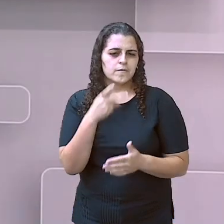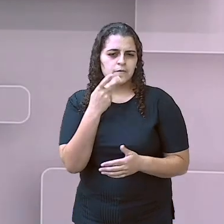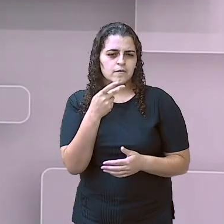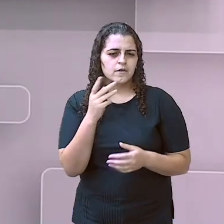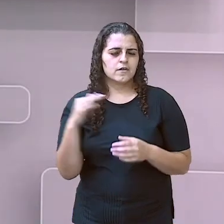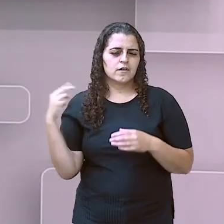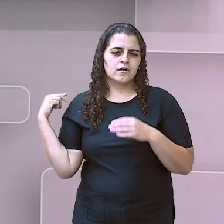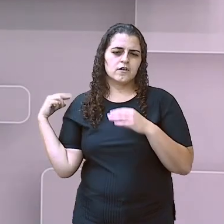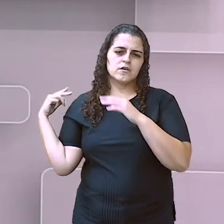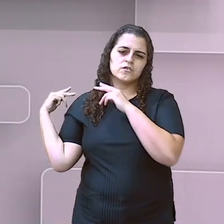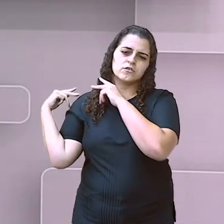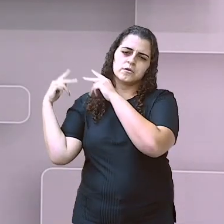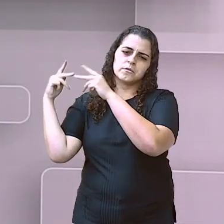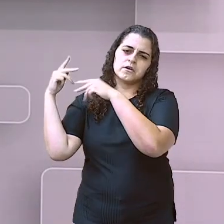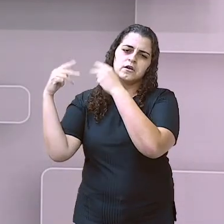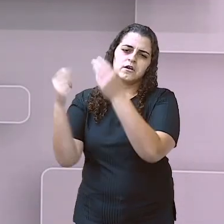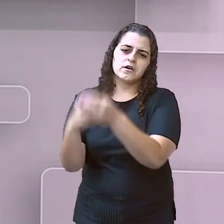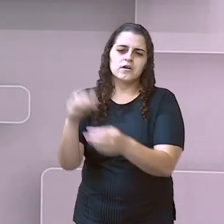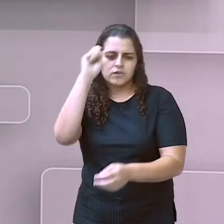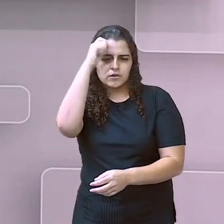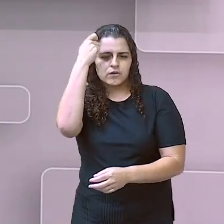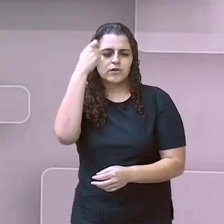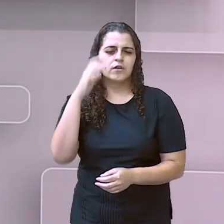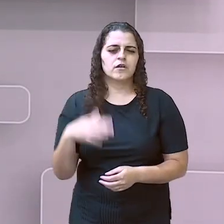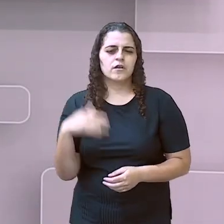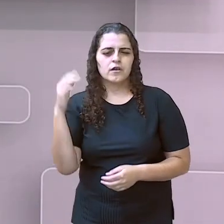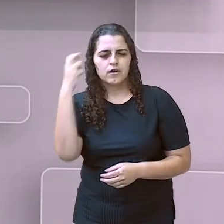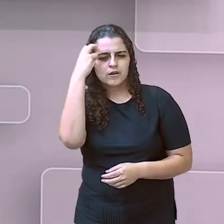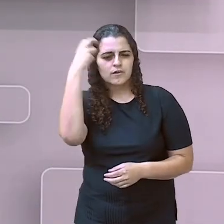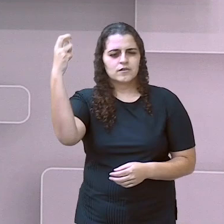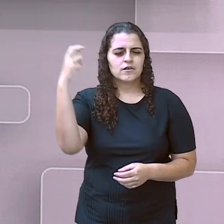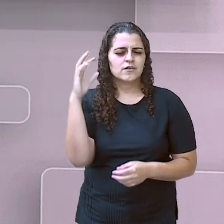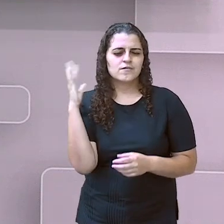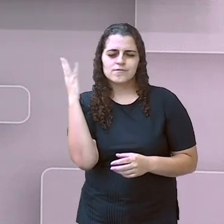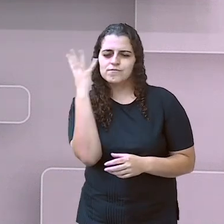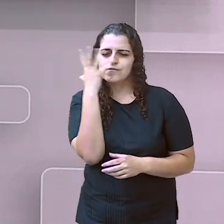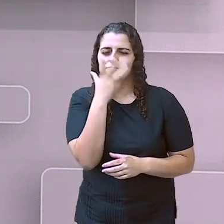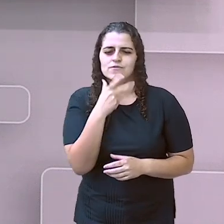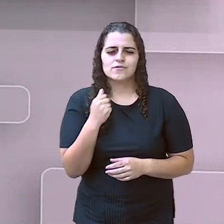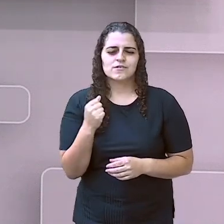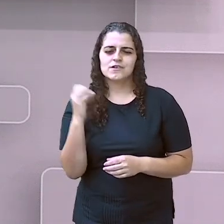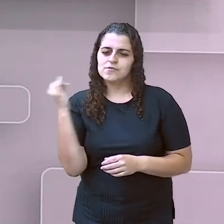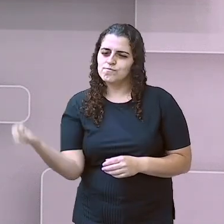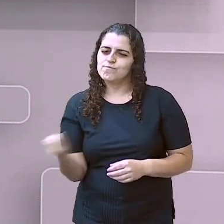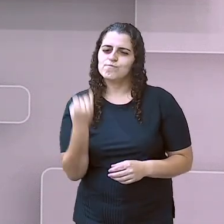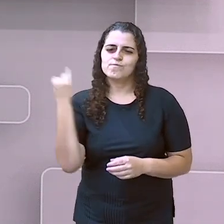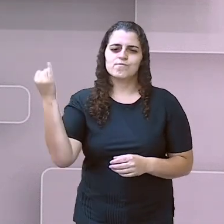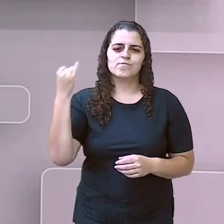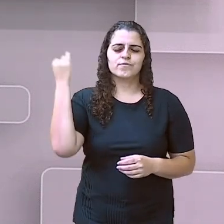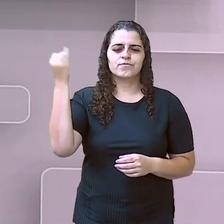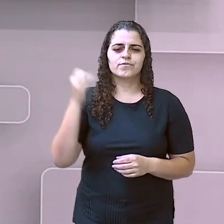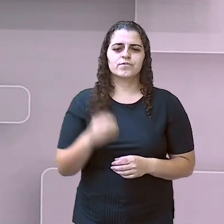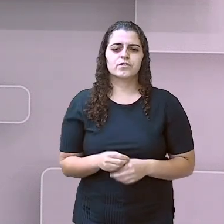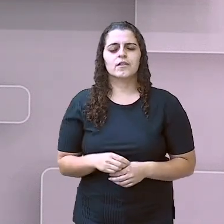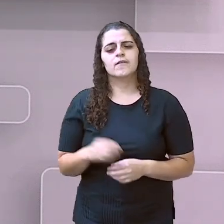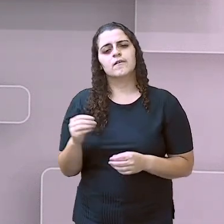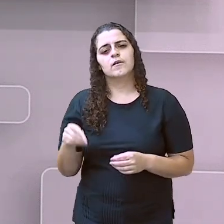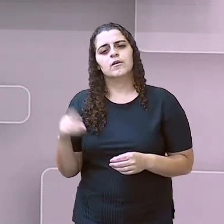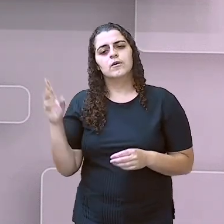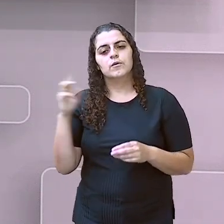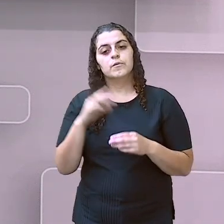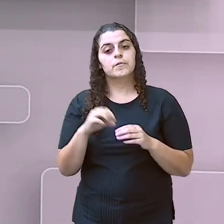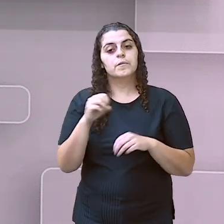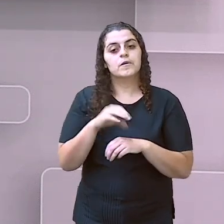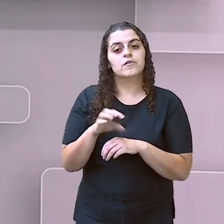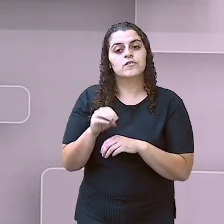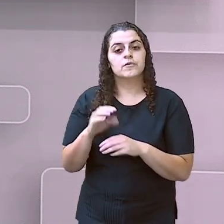a herança do negro na nossa cultura, que é maravilhosa e grandiosa. Vou deixando aqui para vocês um